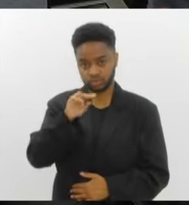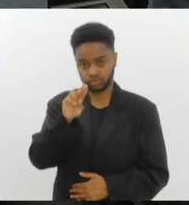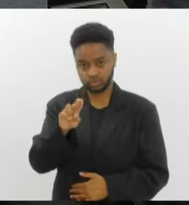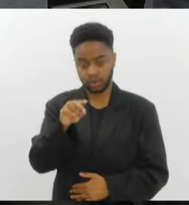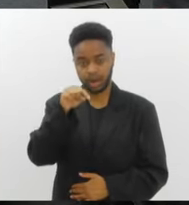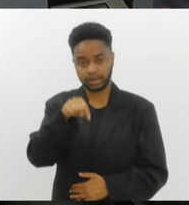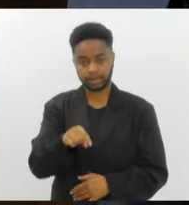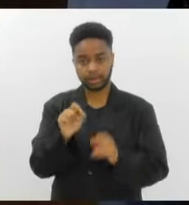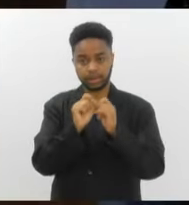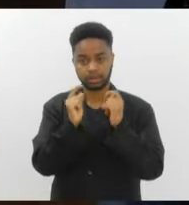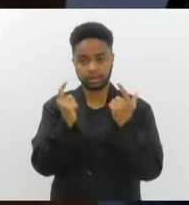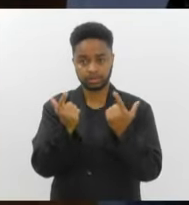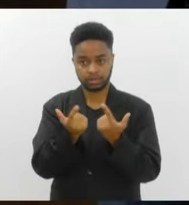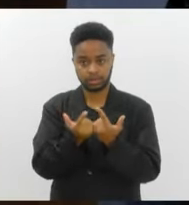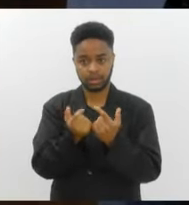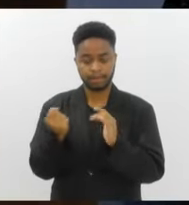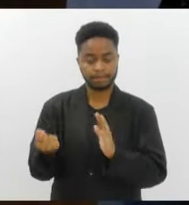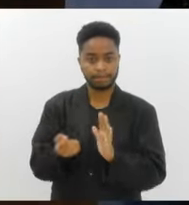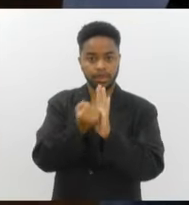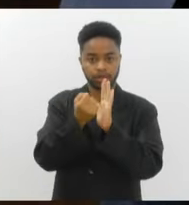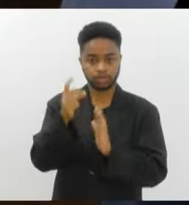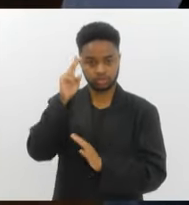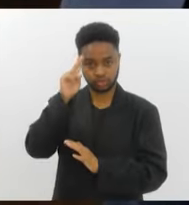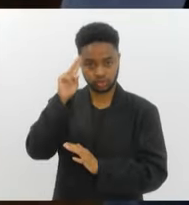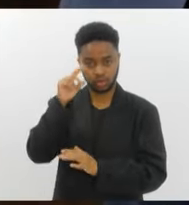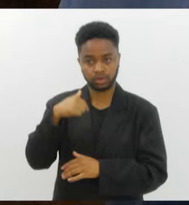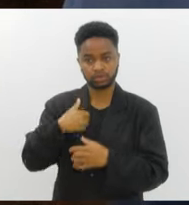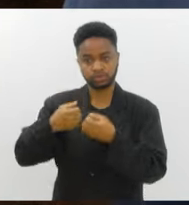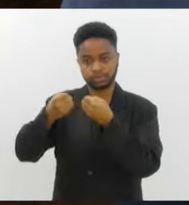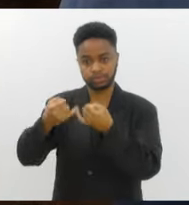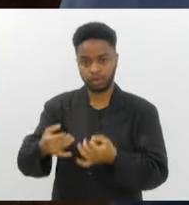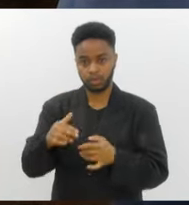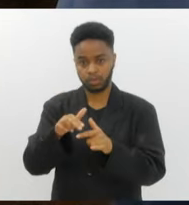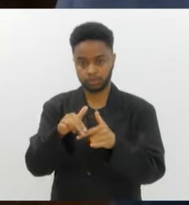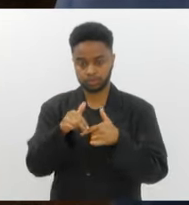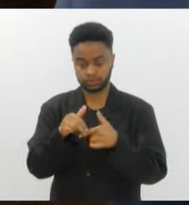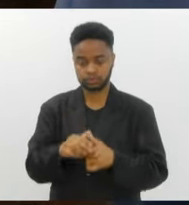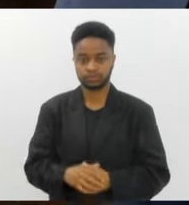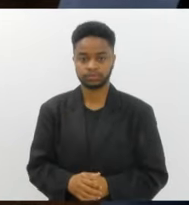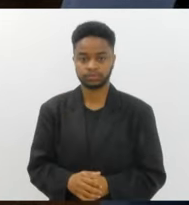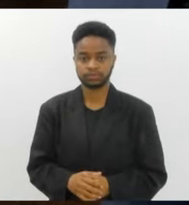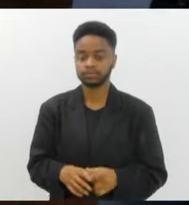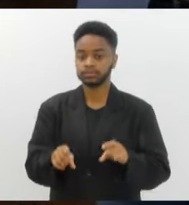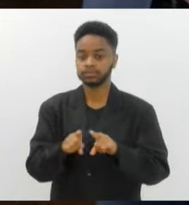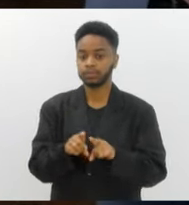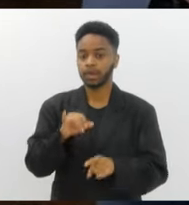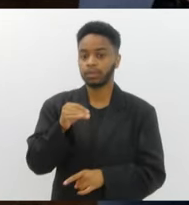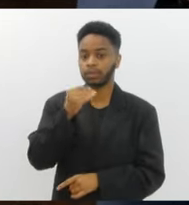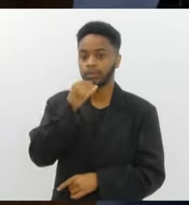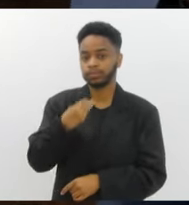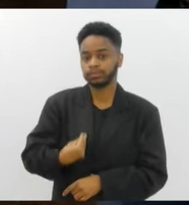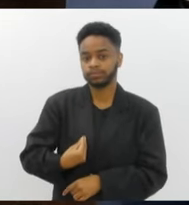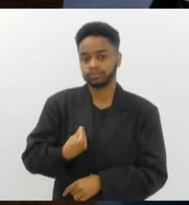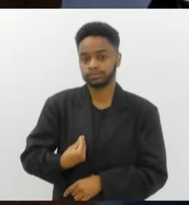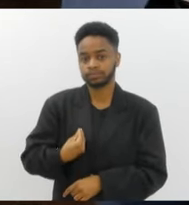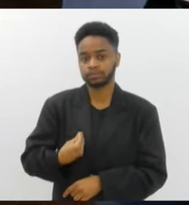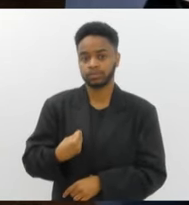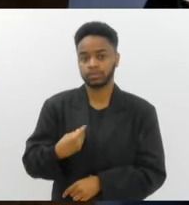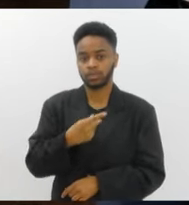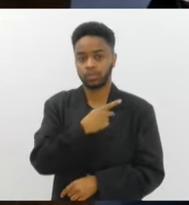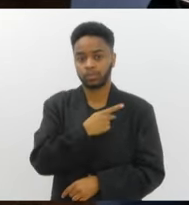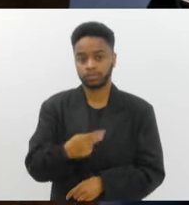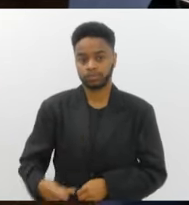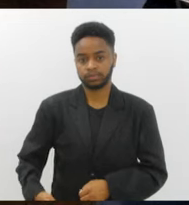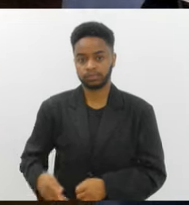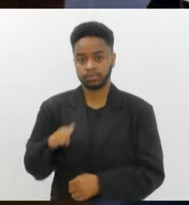esta casa está fazendo história, e eu vou explicar por quê, Tia Ju. E eu aproveito a presença do nosso presidente Rodrigo Bacelar